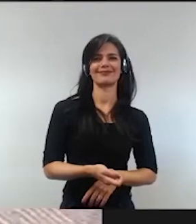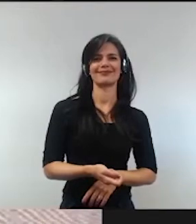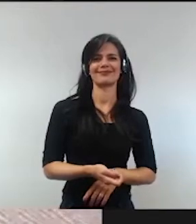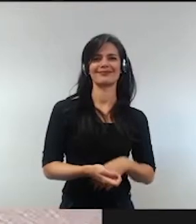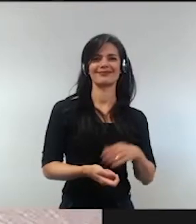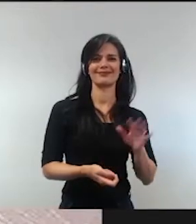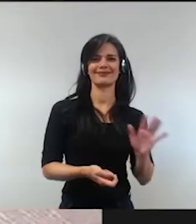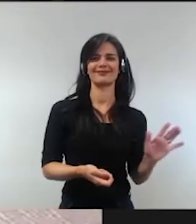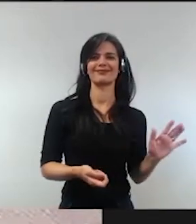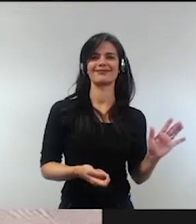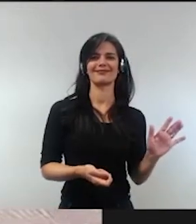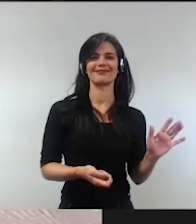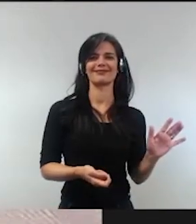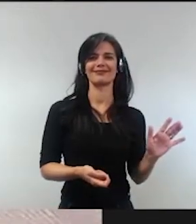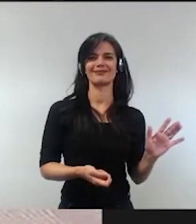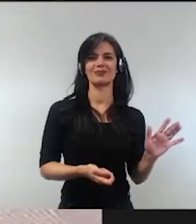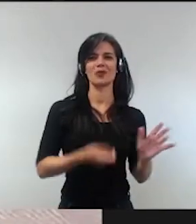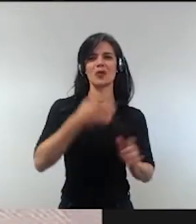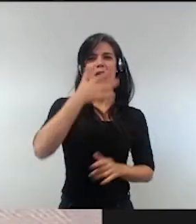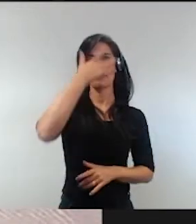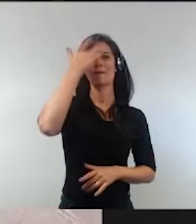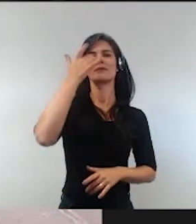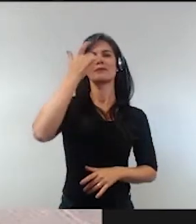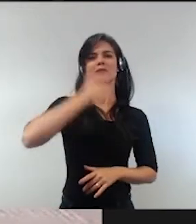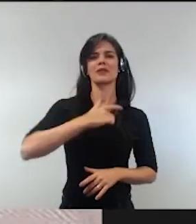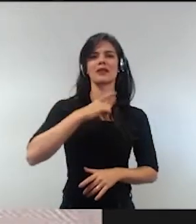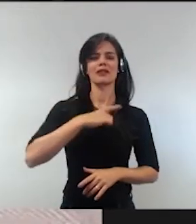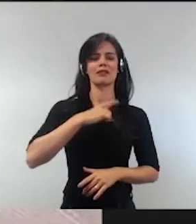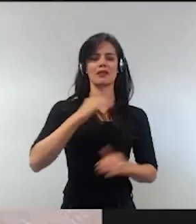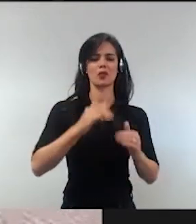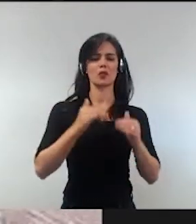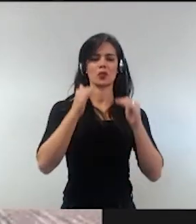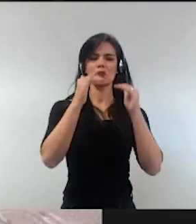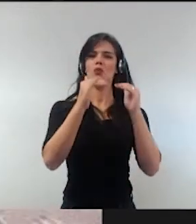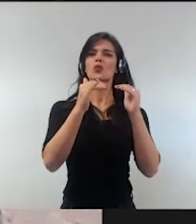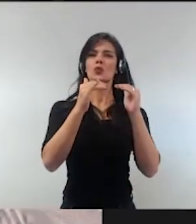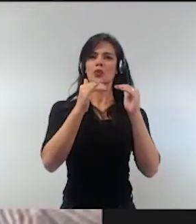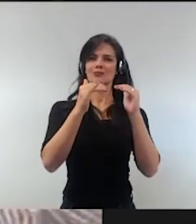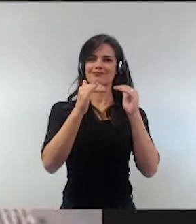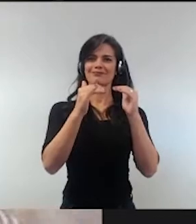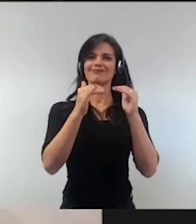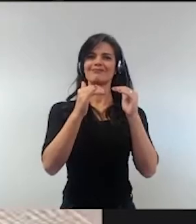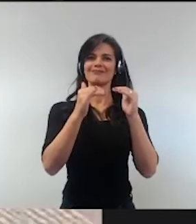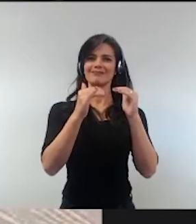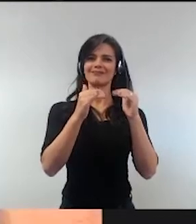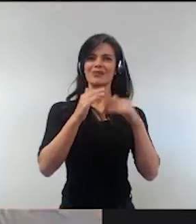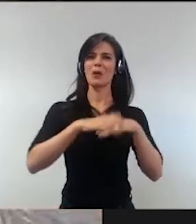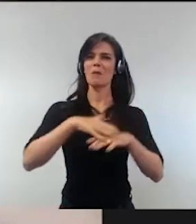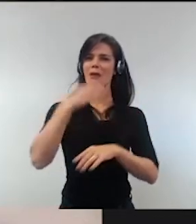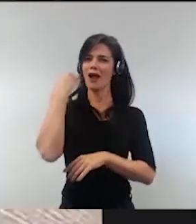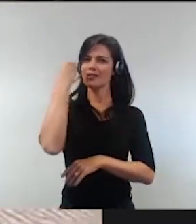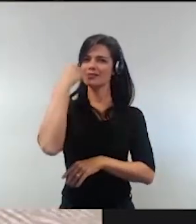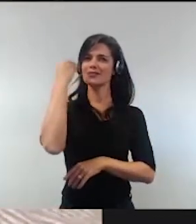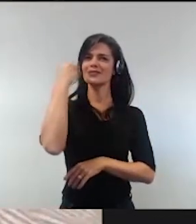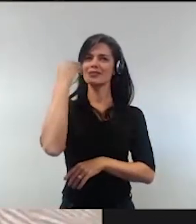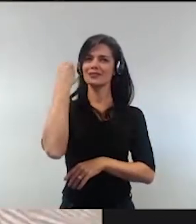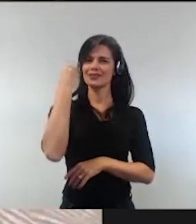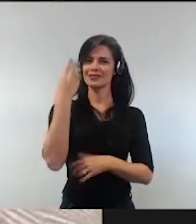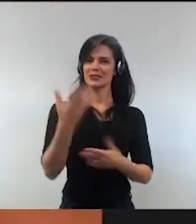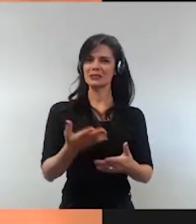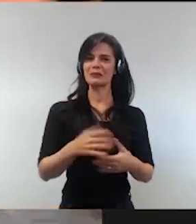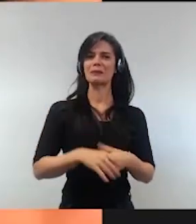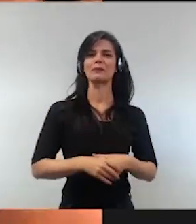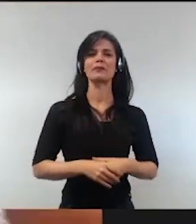inglesa, sempre aquele que tem o maior destaque entre os mais destros e experientes dentre os